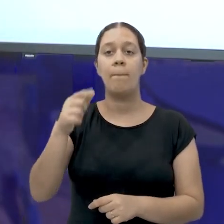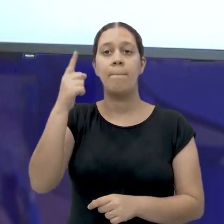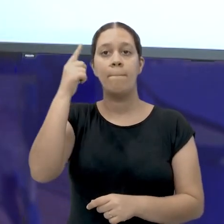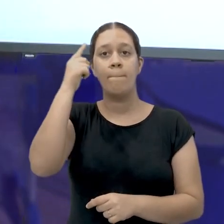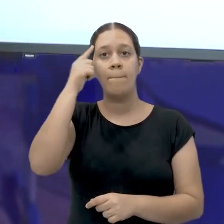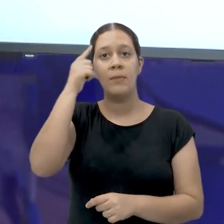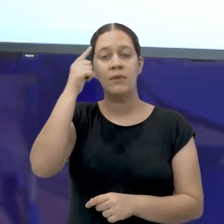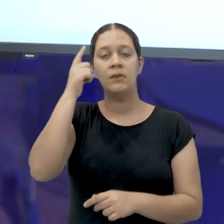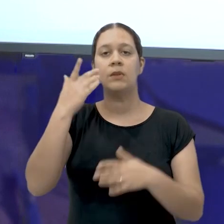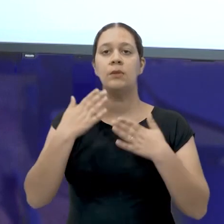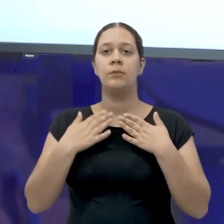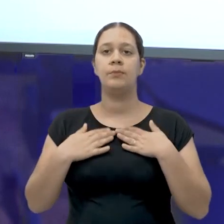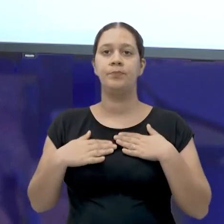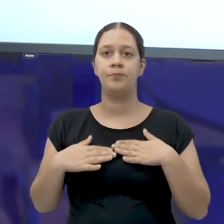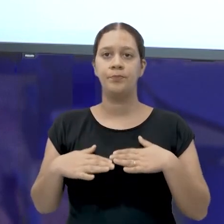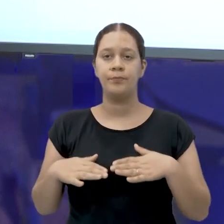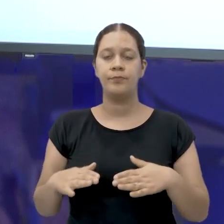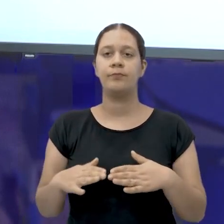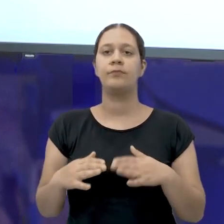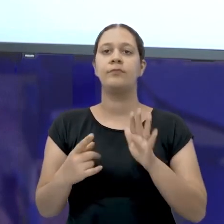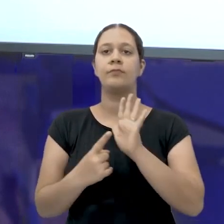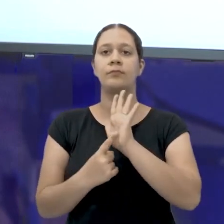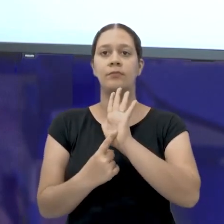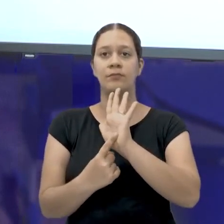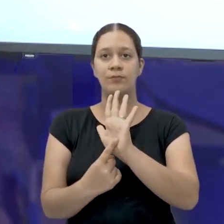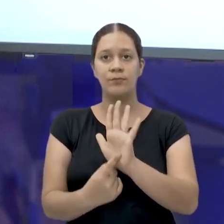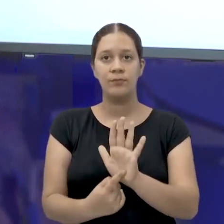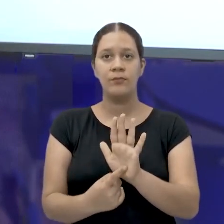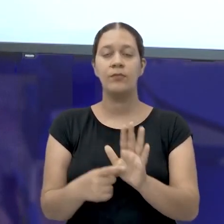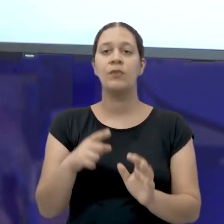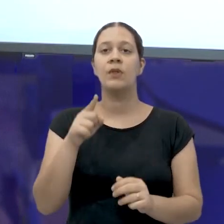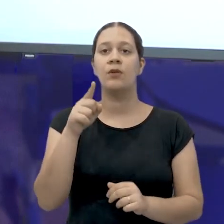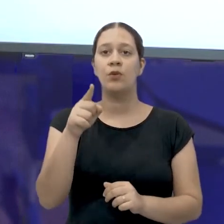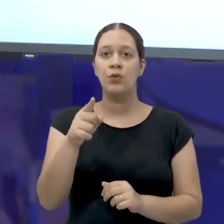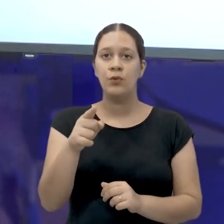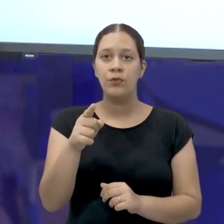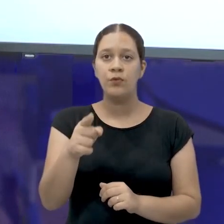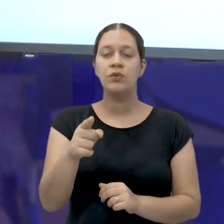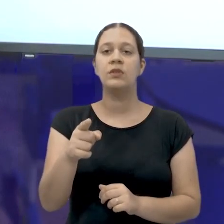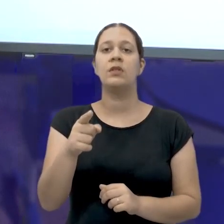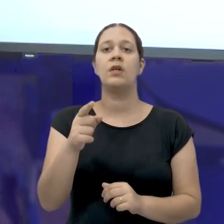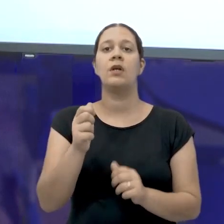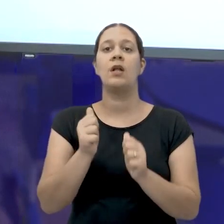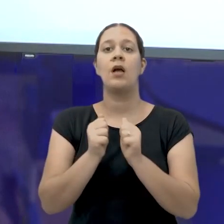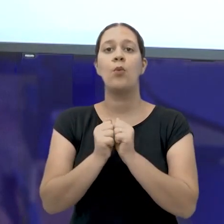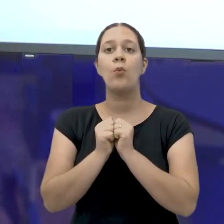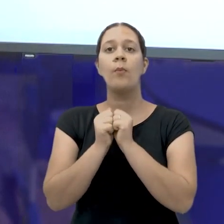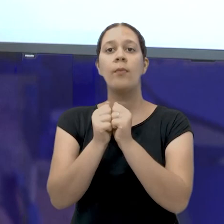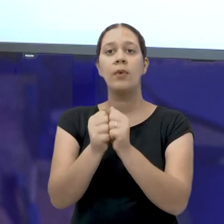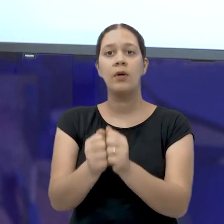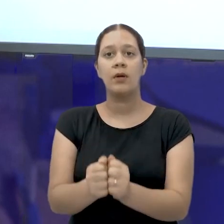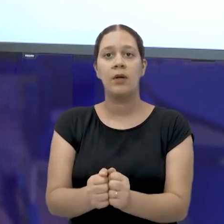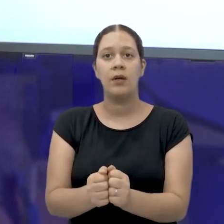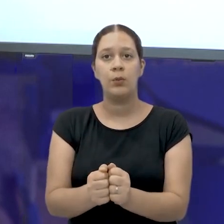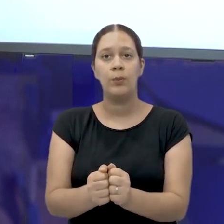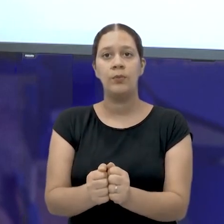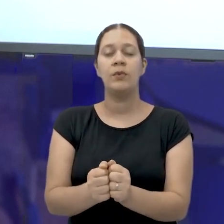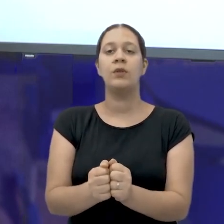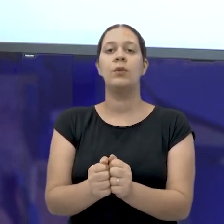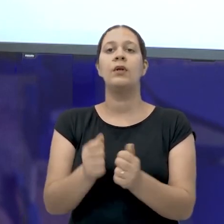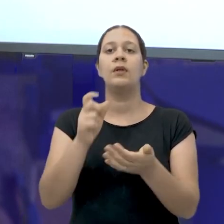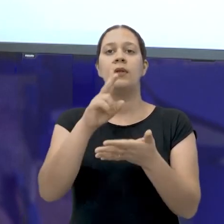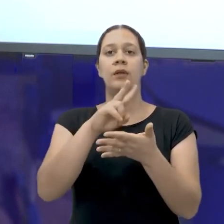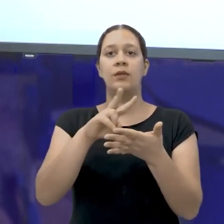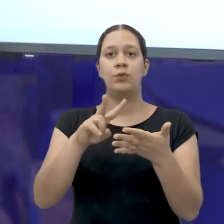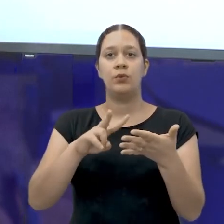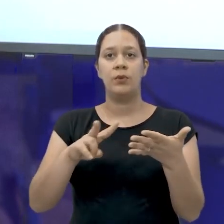calma em tudo isso que eu acabei de apresentar e que vocês acompanharam, portanto, aí na